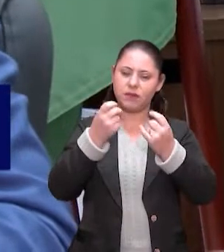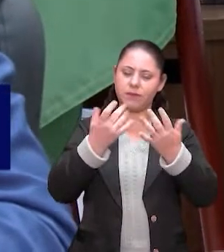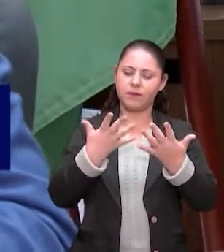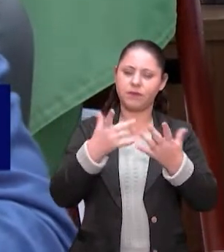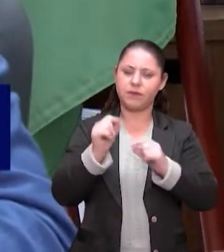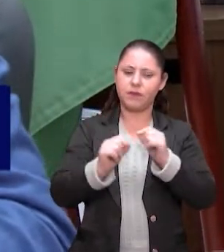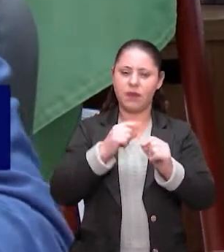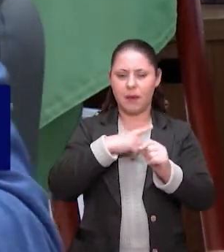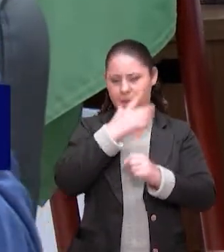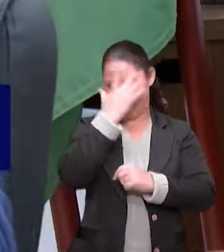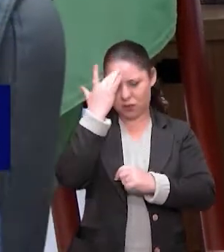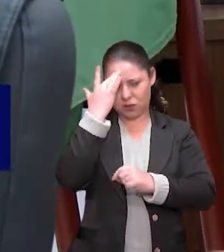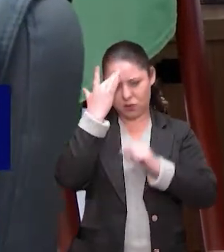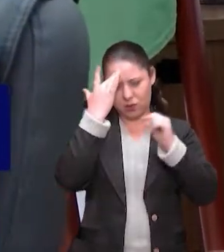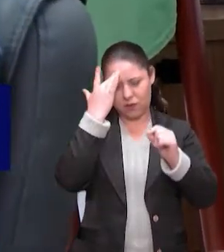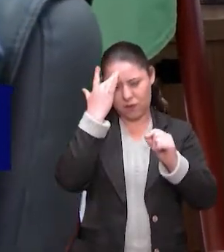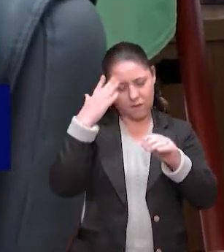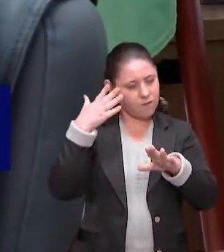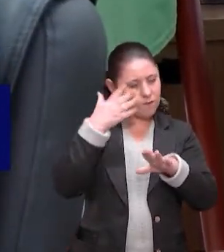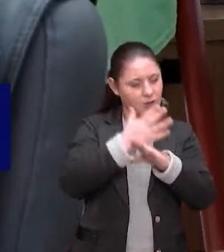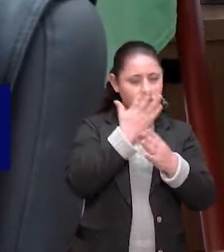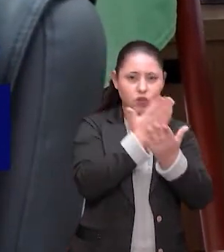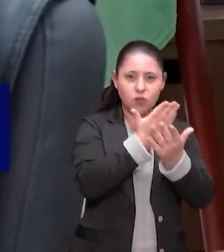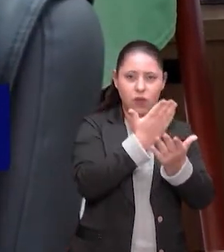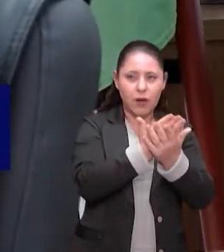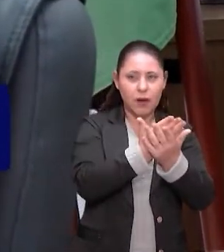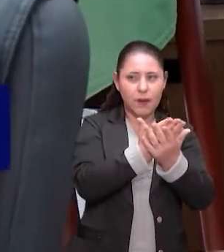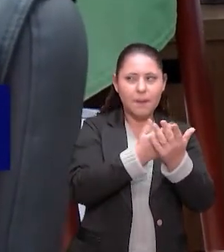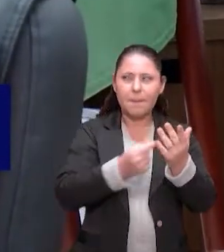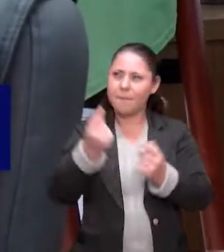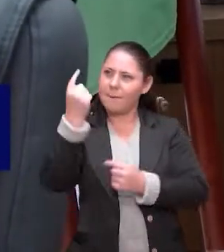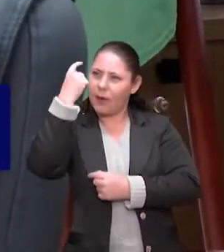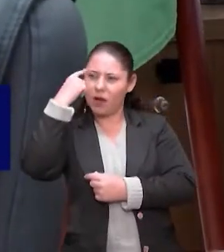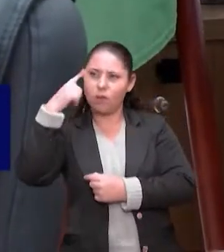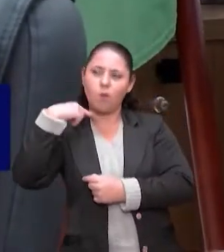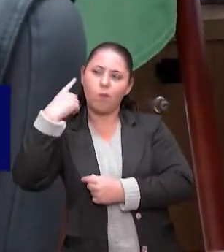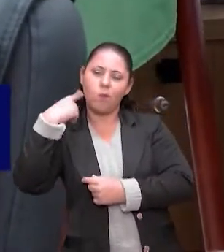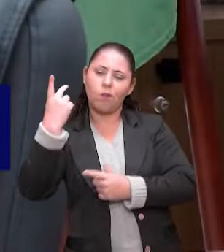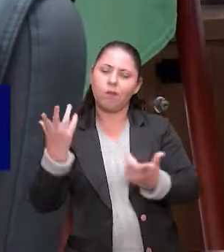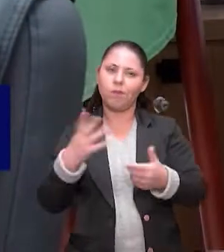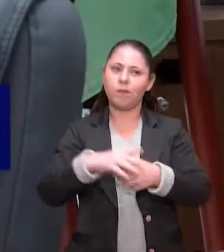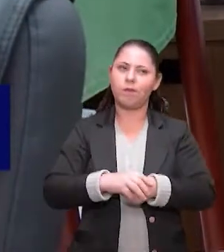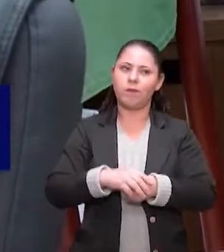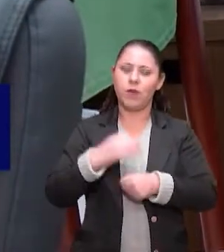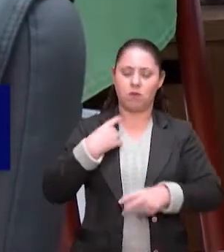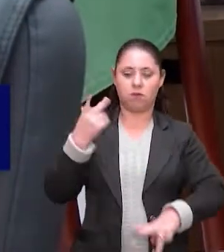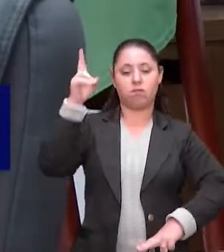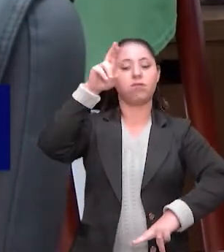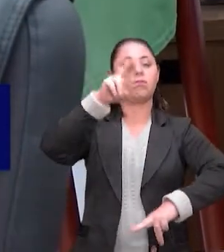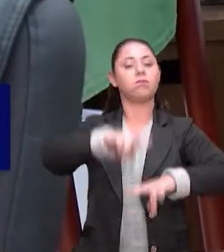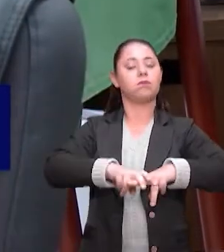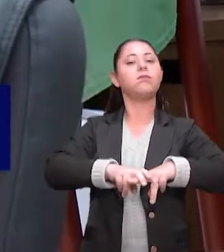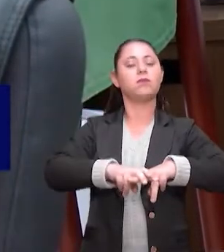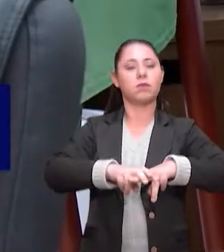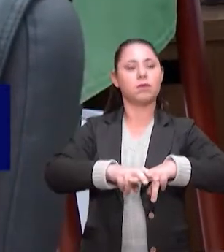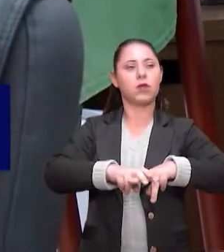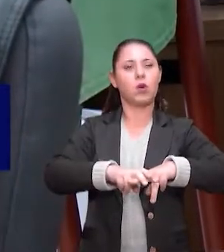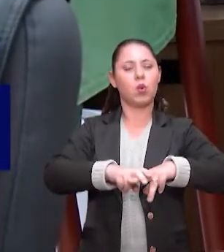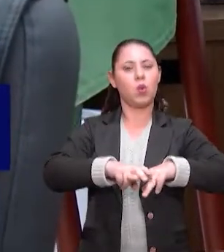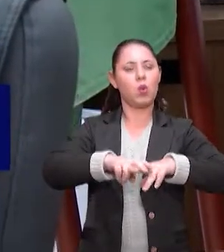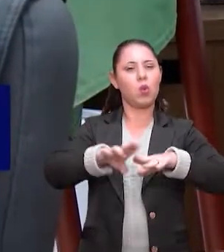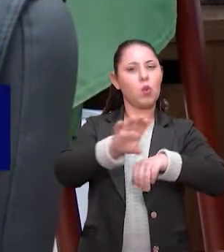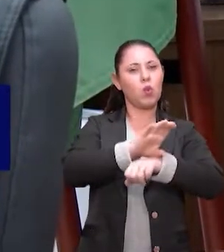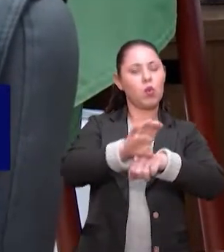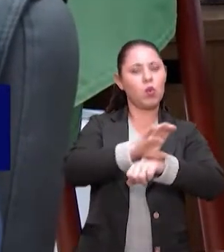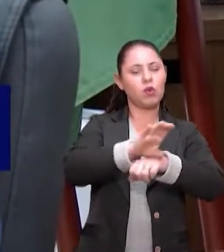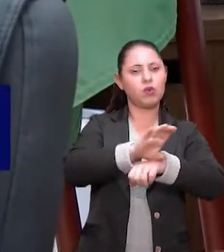existe quem vá para estudar direito e quem pensa em ser advogado. Desde o momento que eu sentei na primeira vez no banco de universidade, no curso de direito, eu sempre